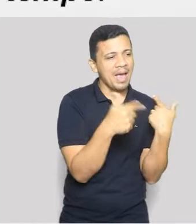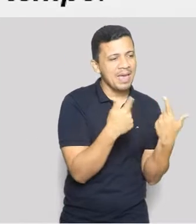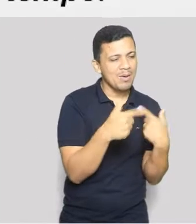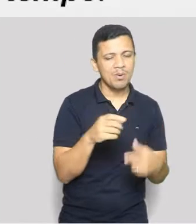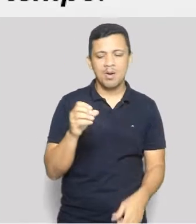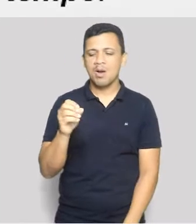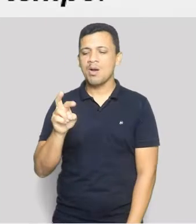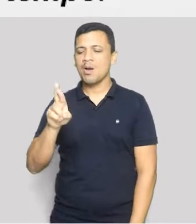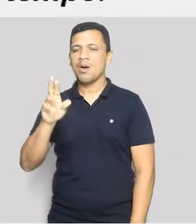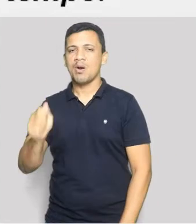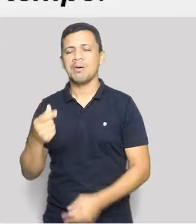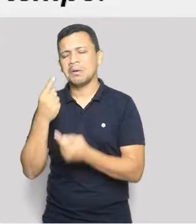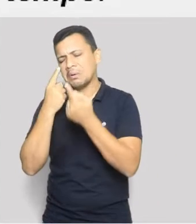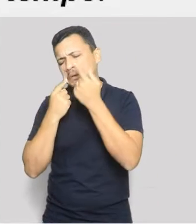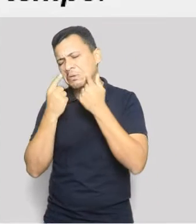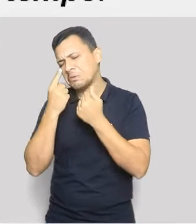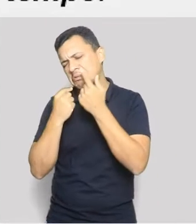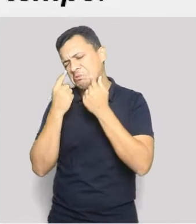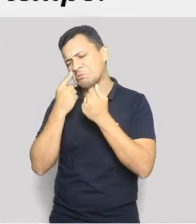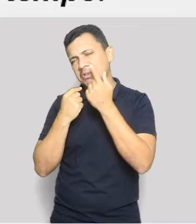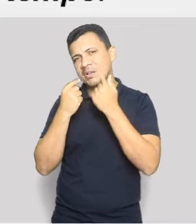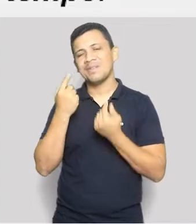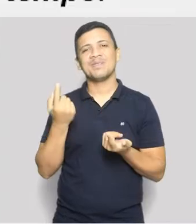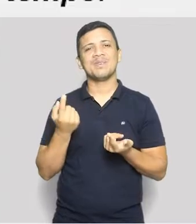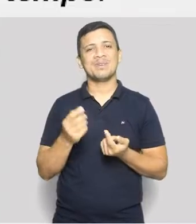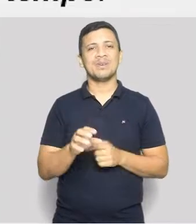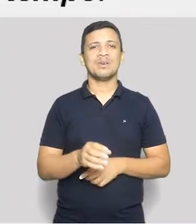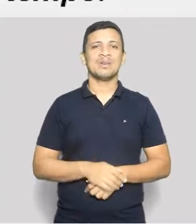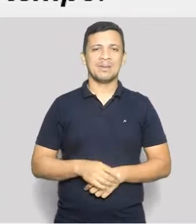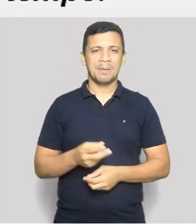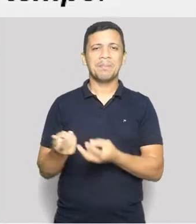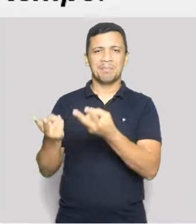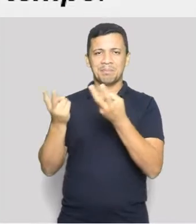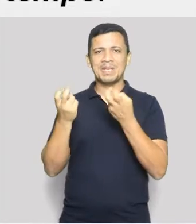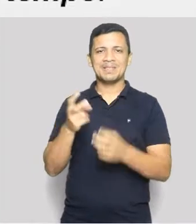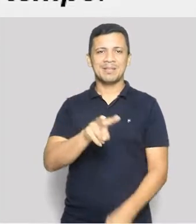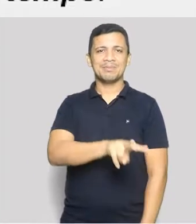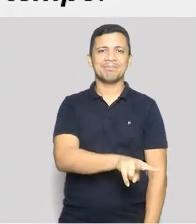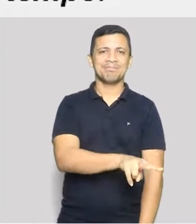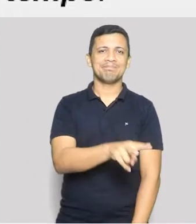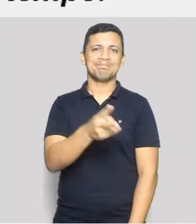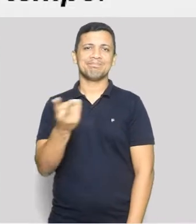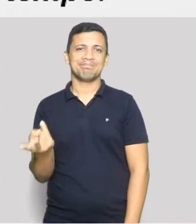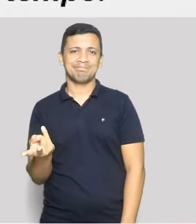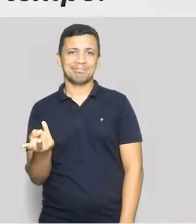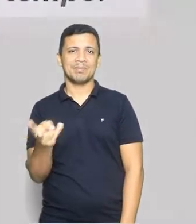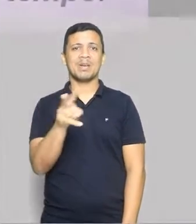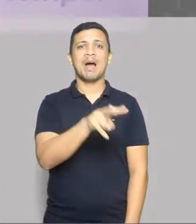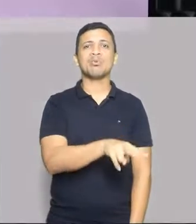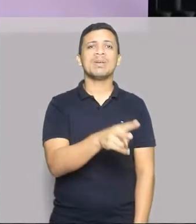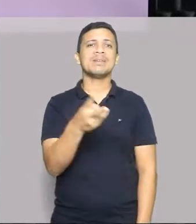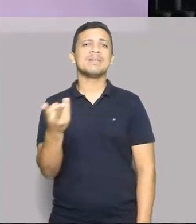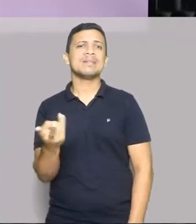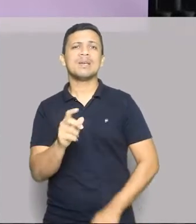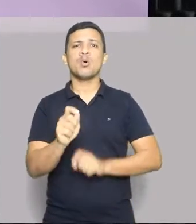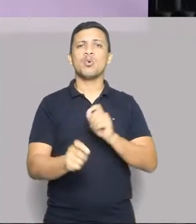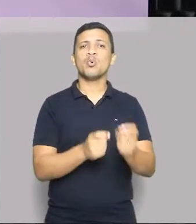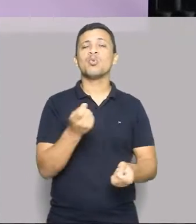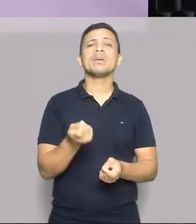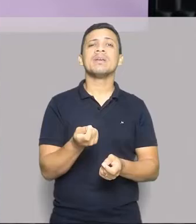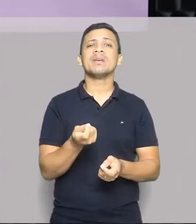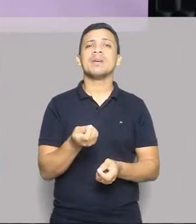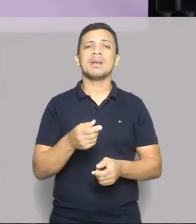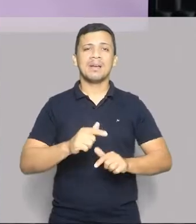choravam. Aqui a ideia de alternância está muito clara, certo? a alternância de ações,